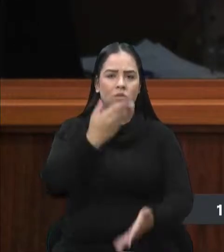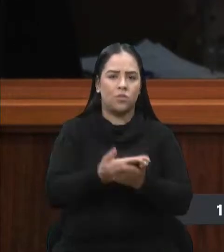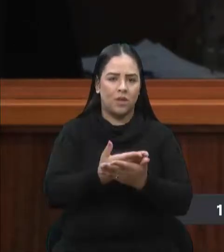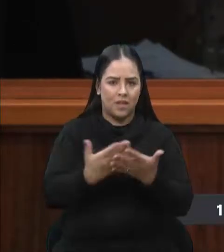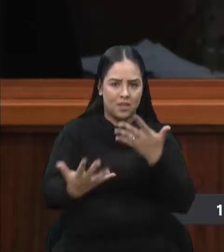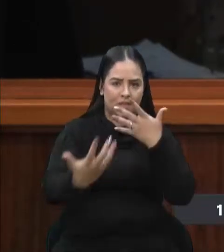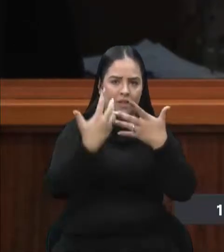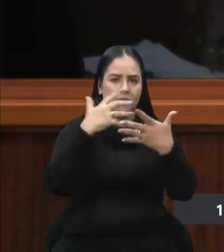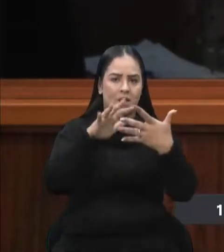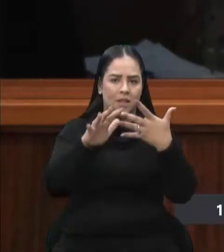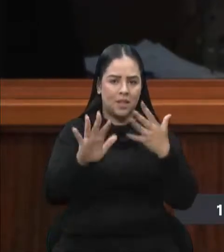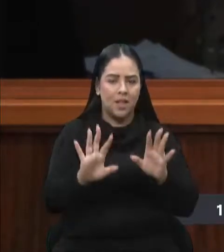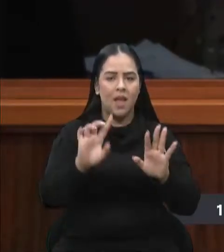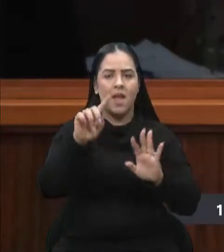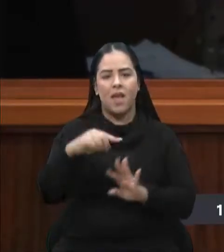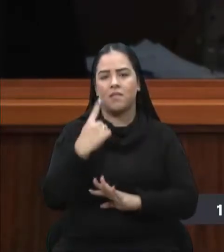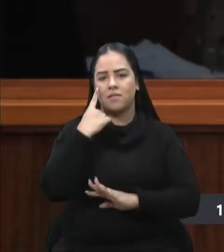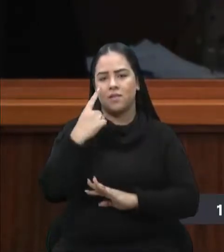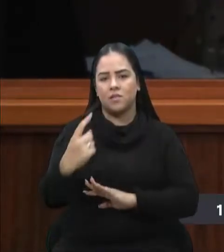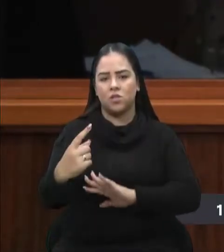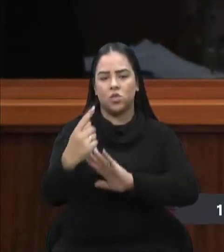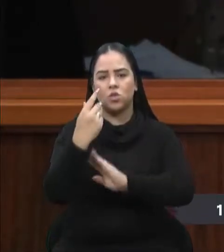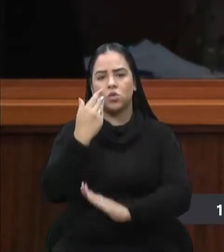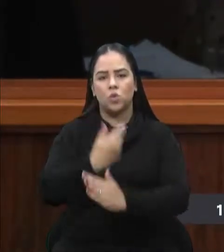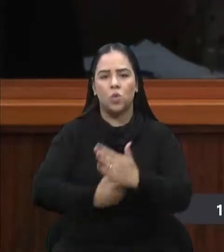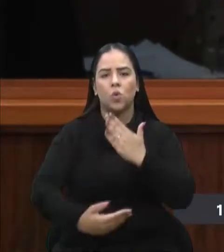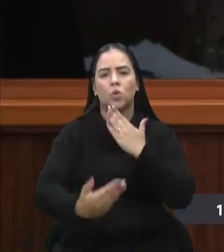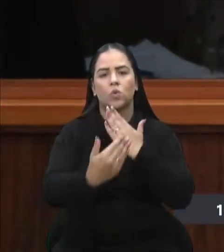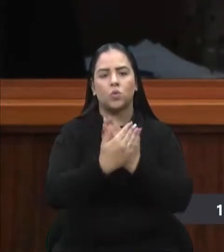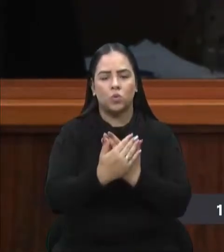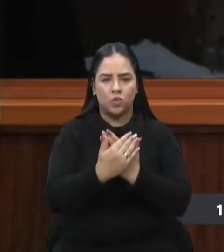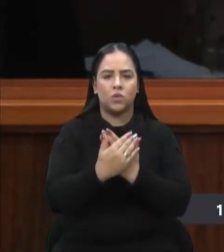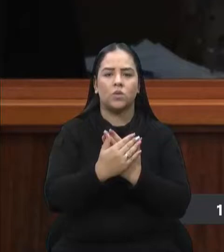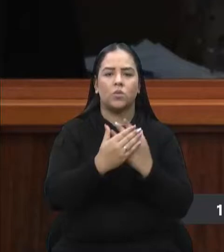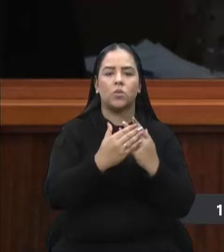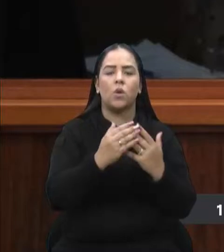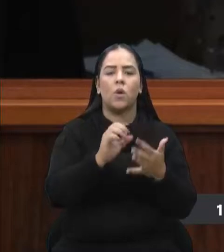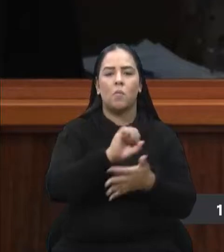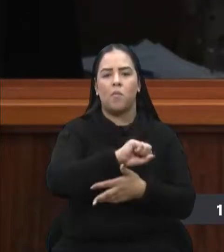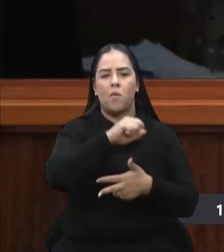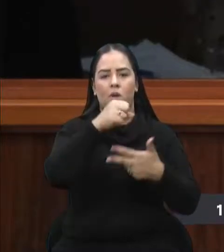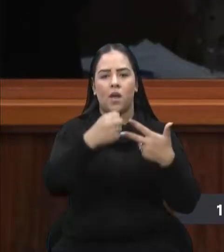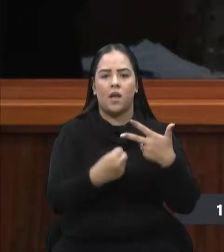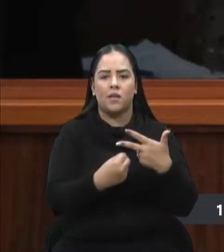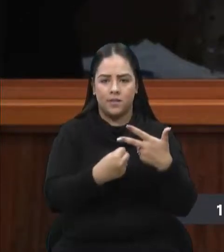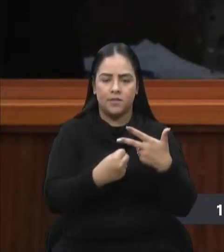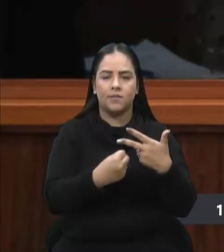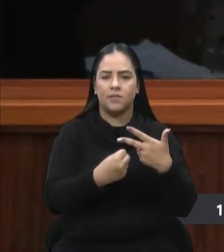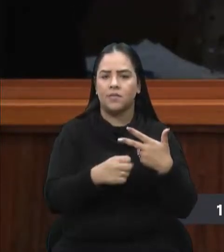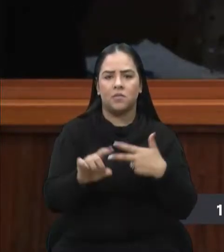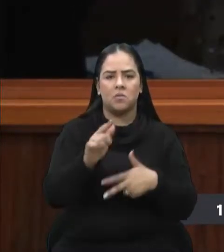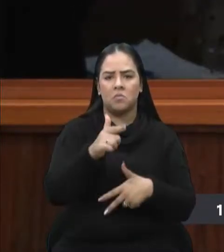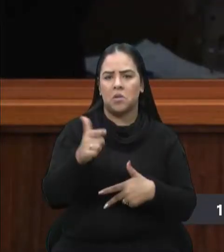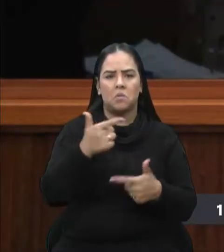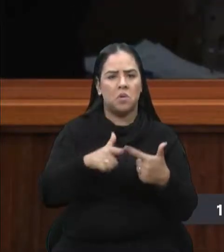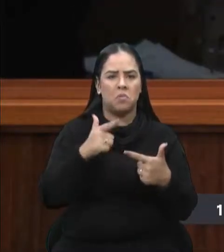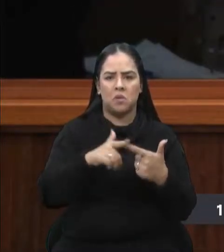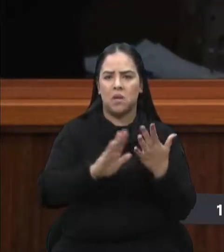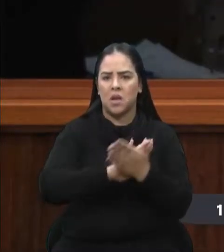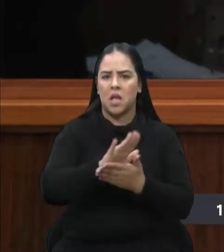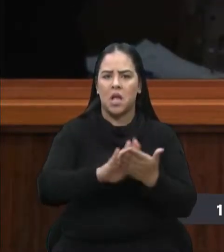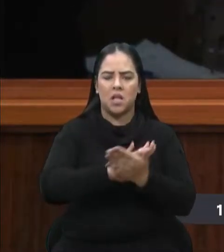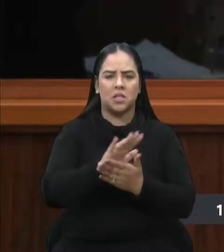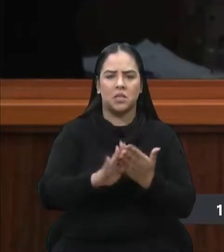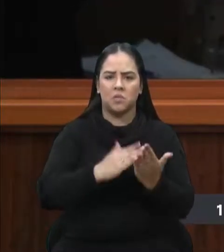é interesse de todo mundo que está nos poderes. Então, não tem problema algum esse pedido de informação.